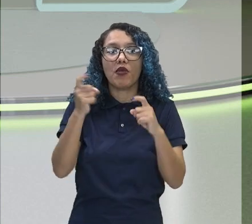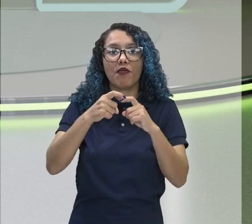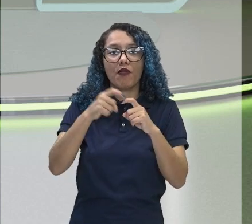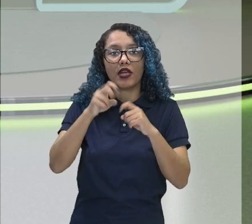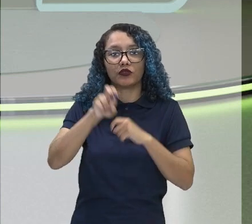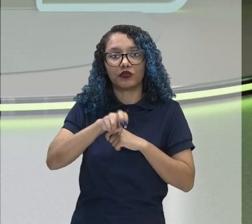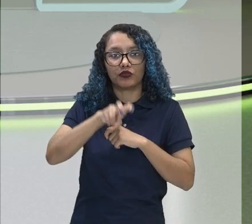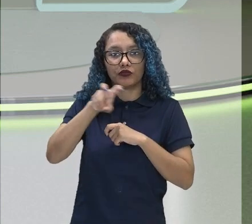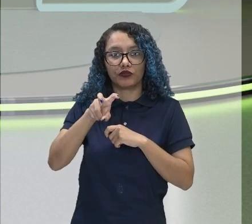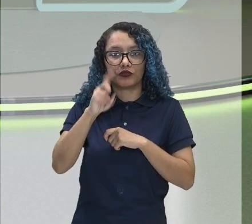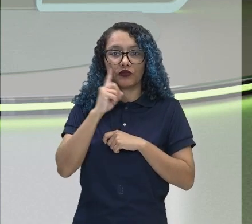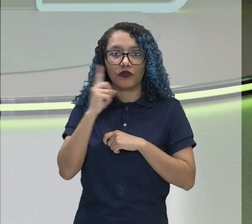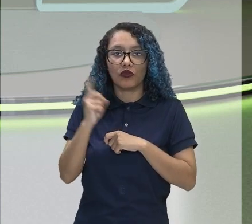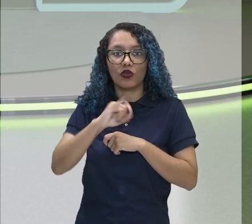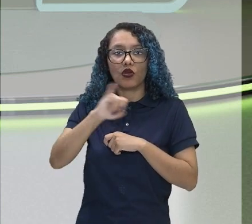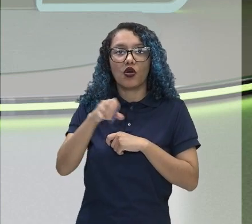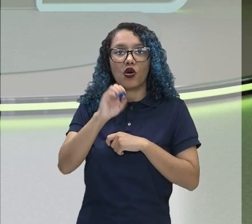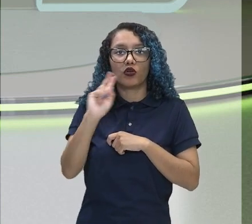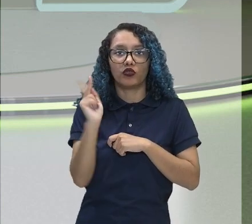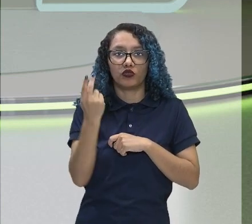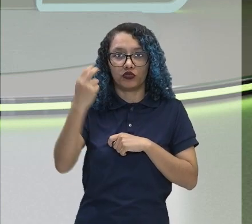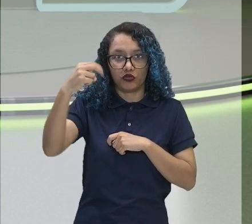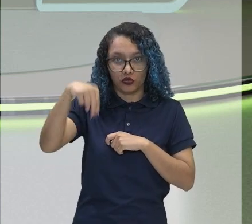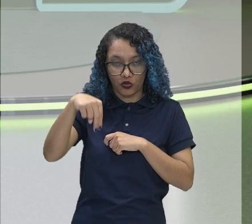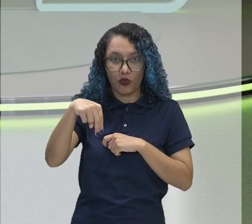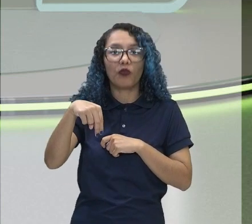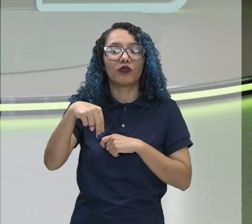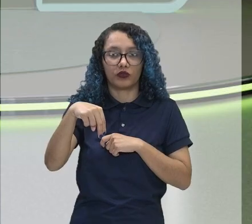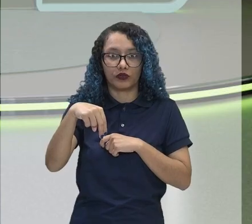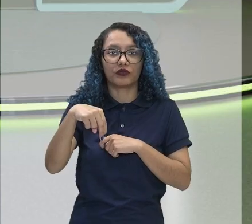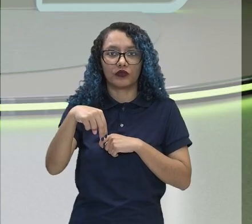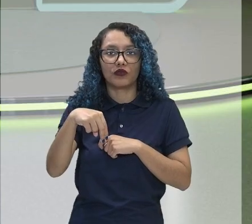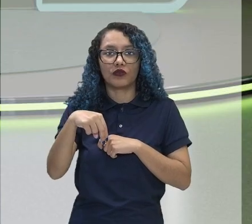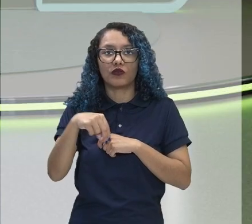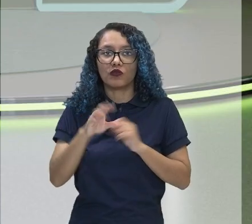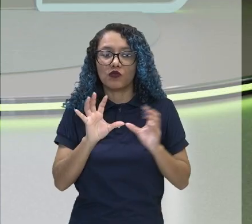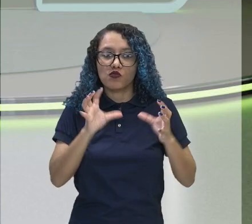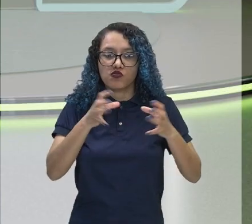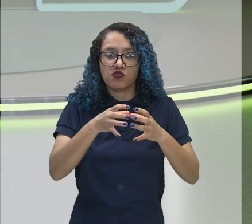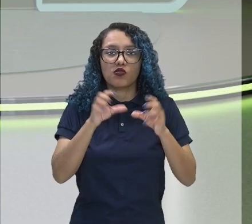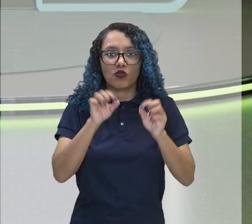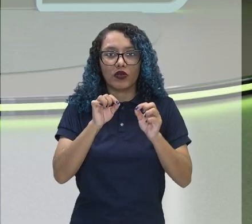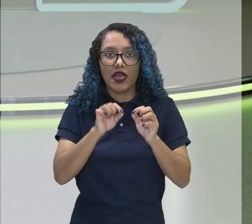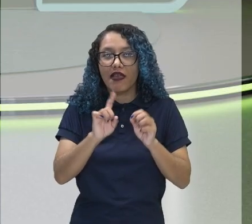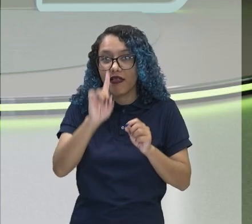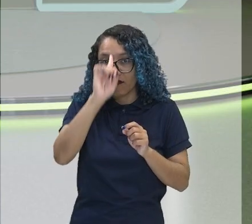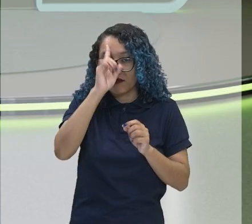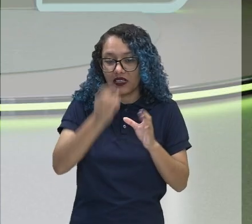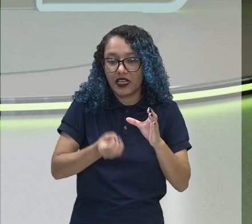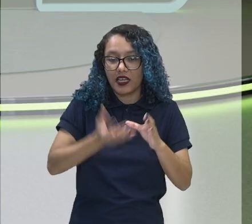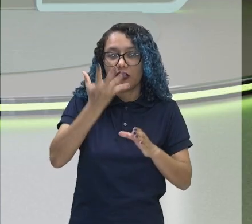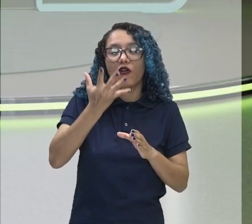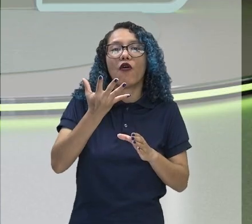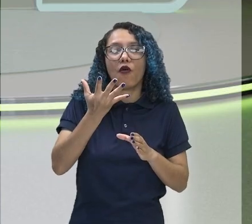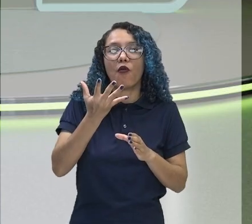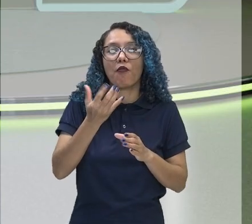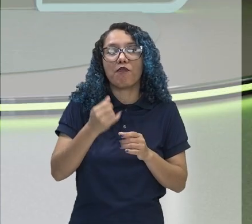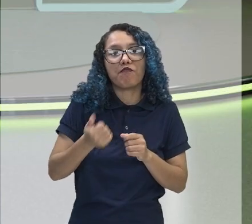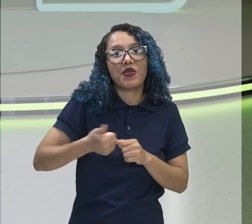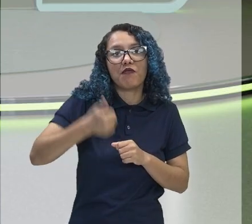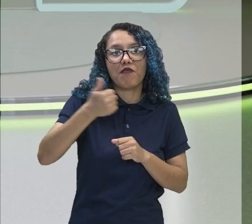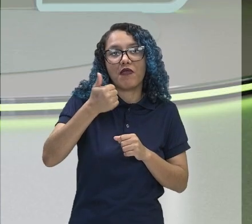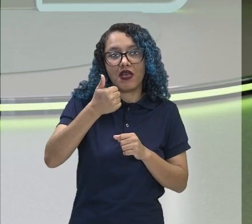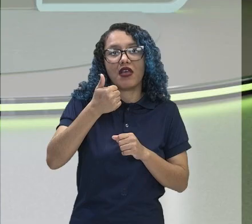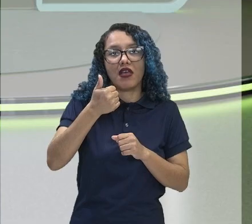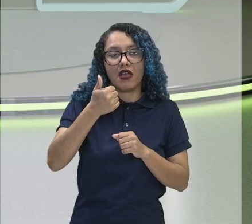Rock, ginecologista e obstetra, desenvolveram o primeiro método contraceptivo do tipo pílula, ou seja, a